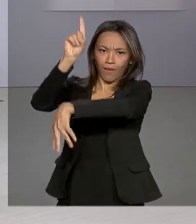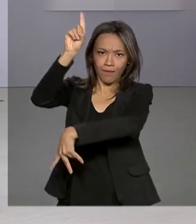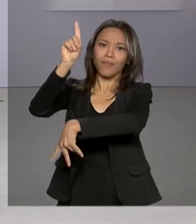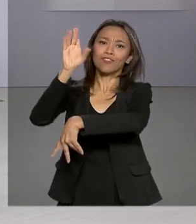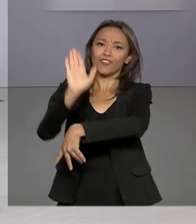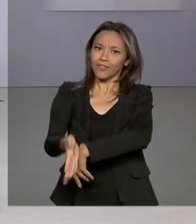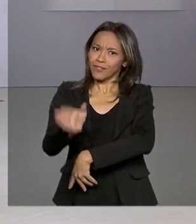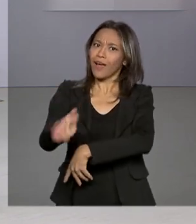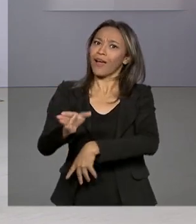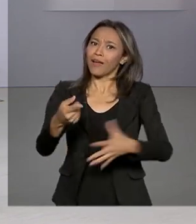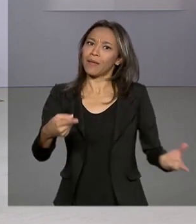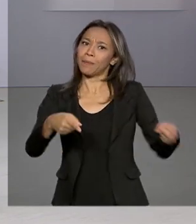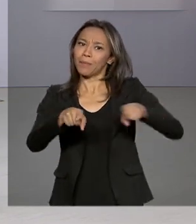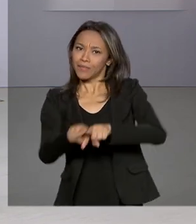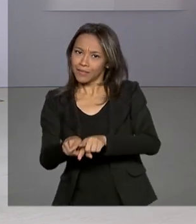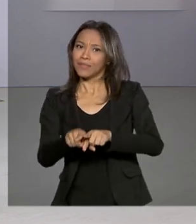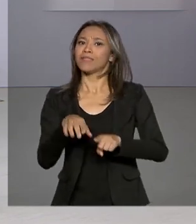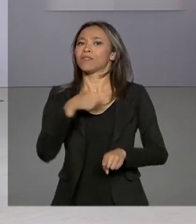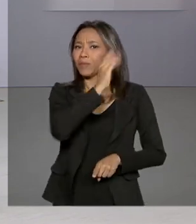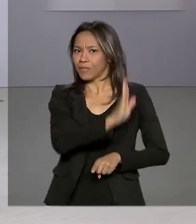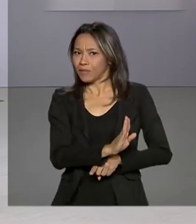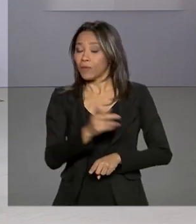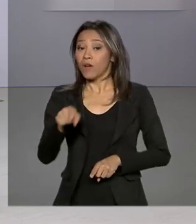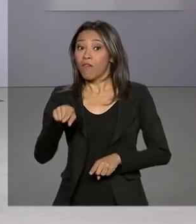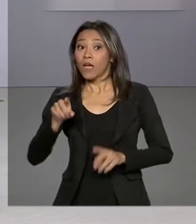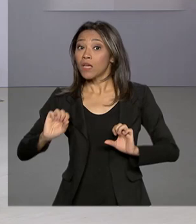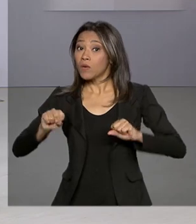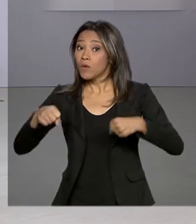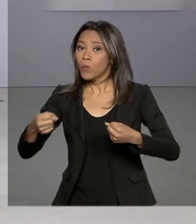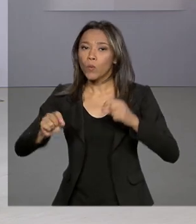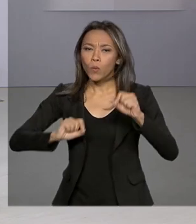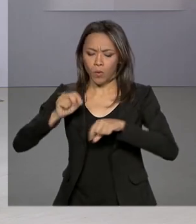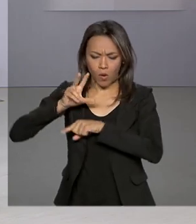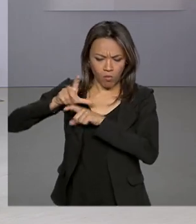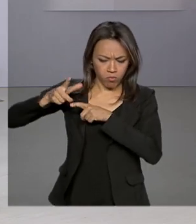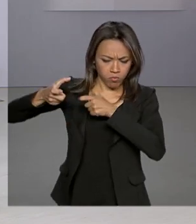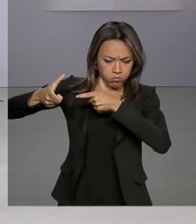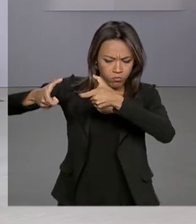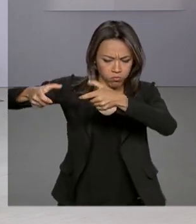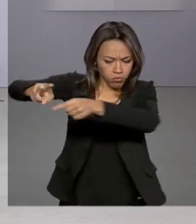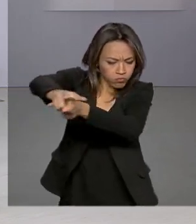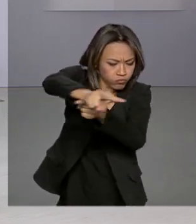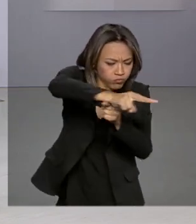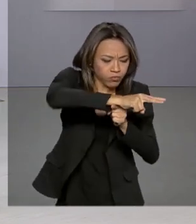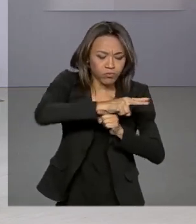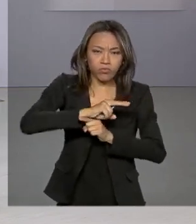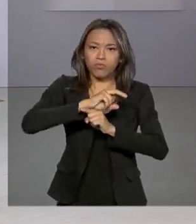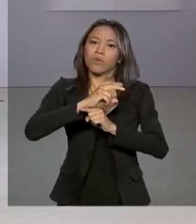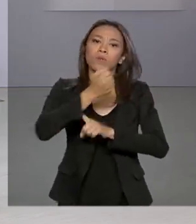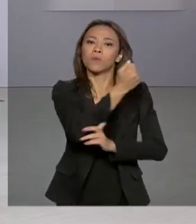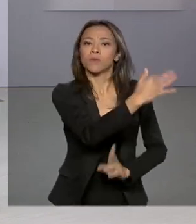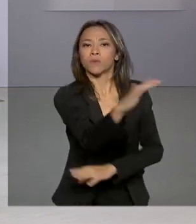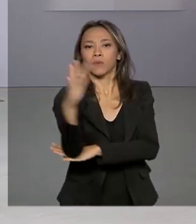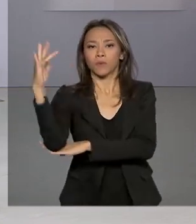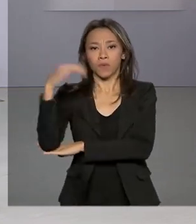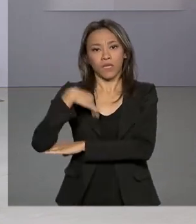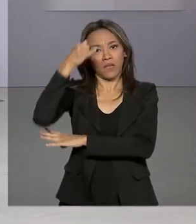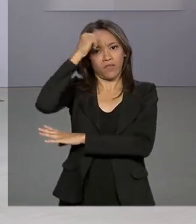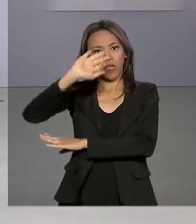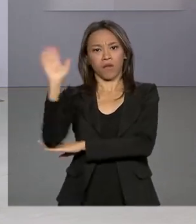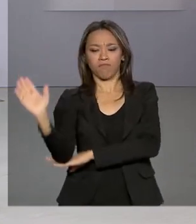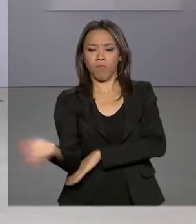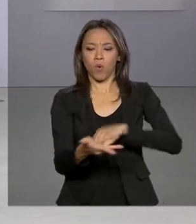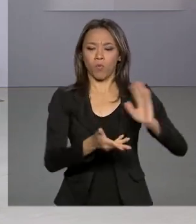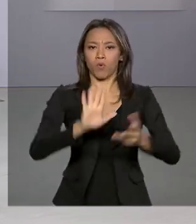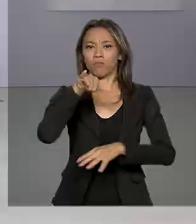governo chinês. O novo equipamento vai reforçar o monitoramento de biomas brasileiros e combater o desmatamento na Amazônia,